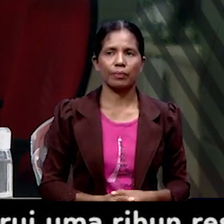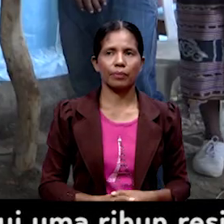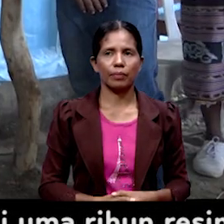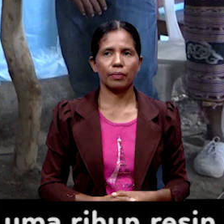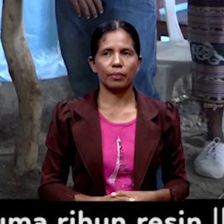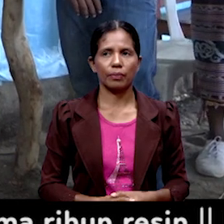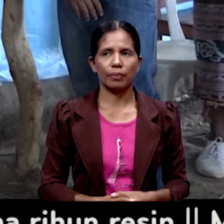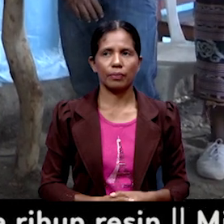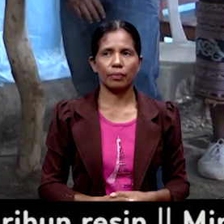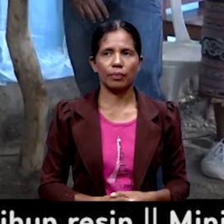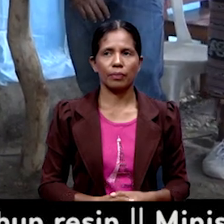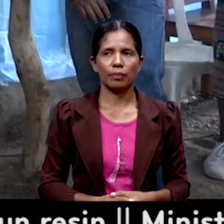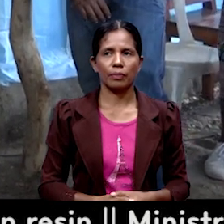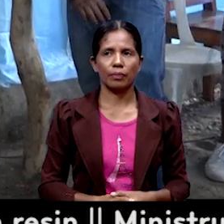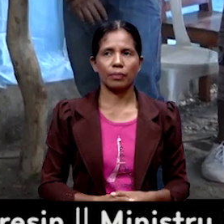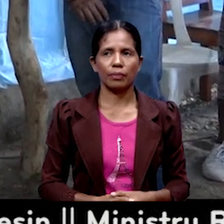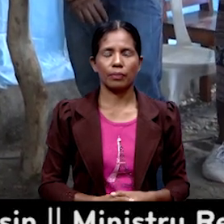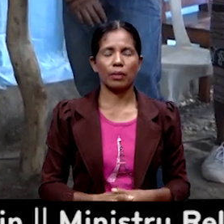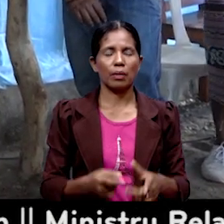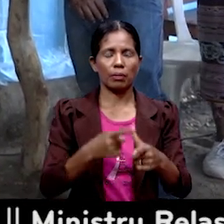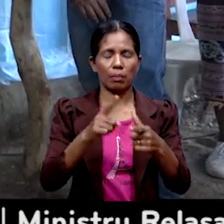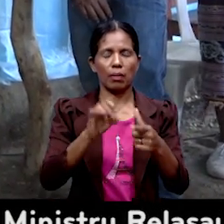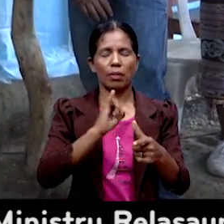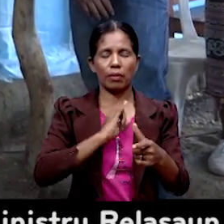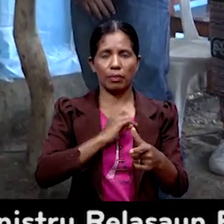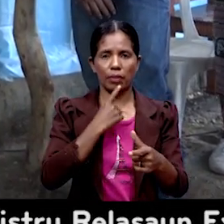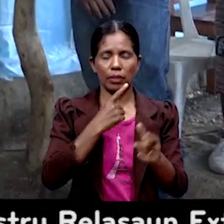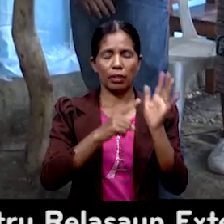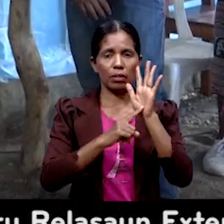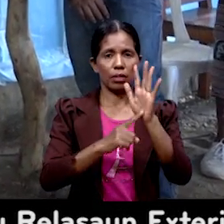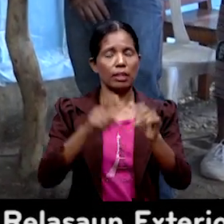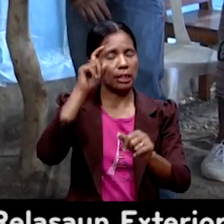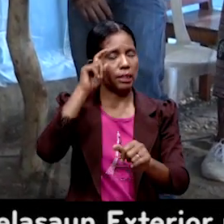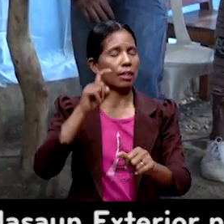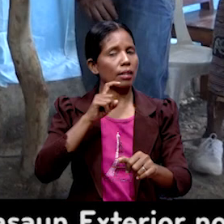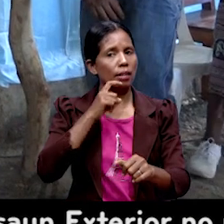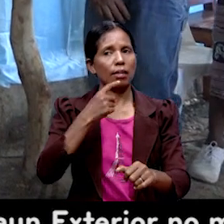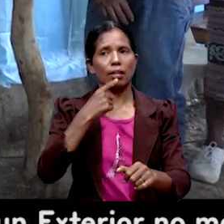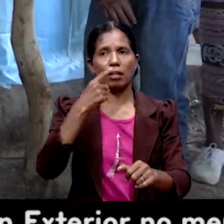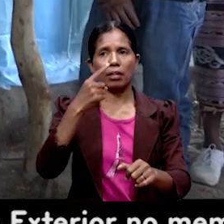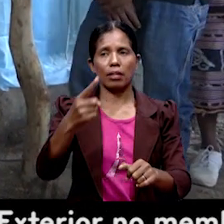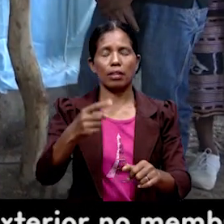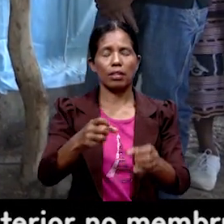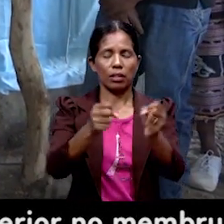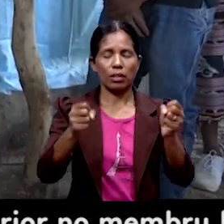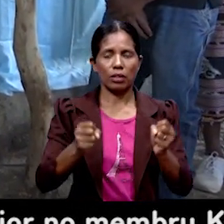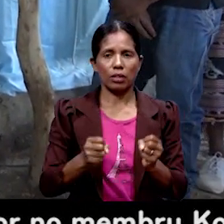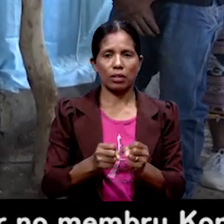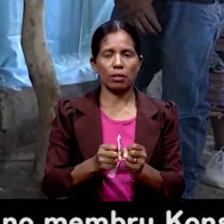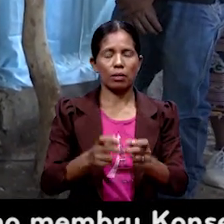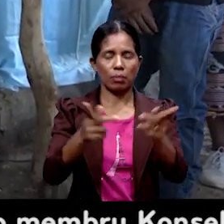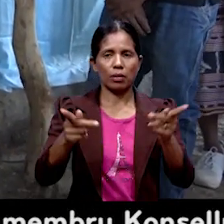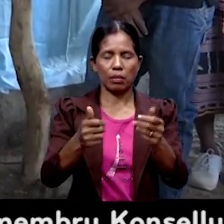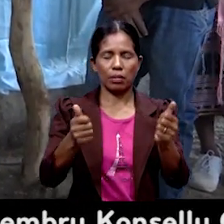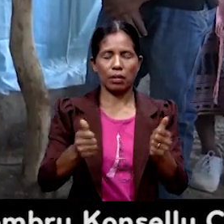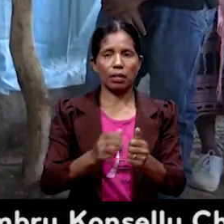Leve fofo reorganiza Lia hirakne leader nasional Kerala sana na gus mong hato ia suku kribas postu administrativu